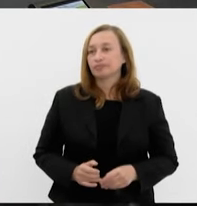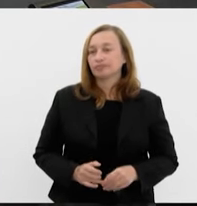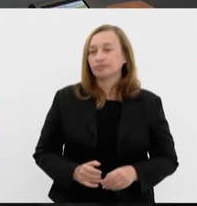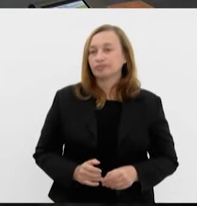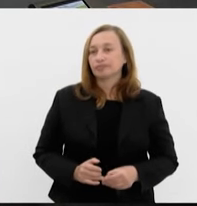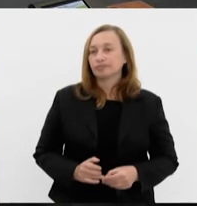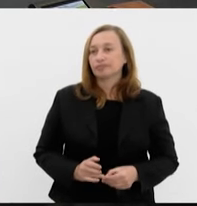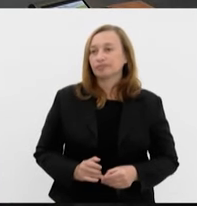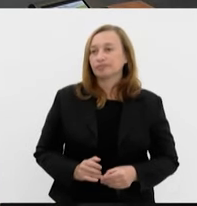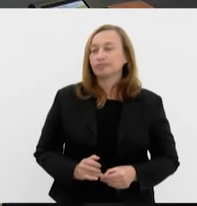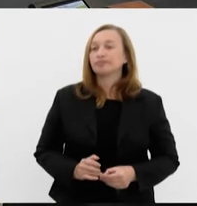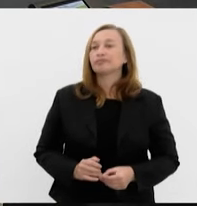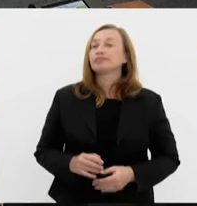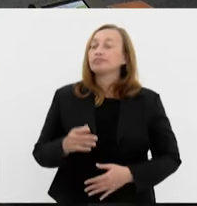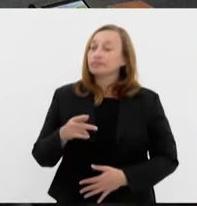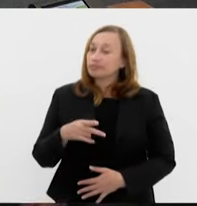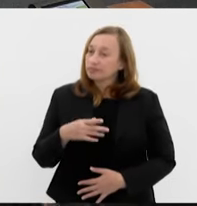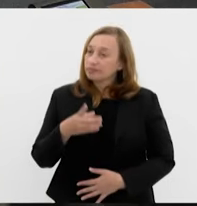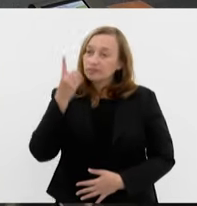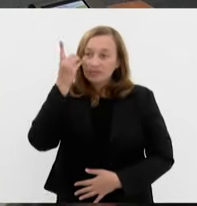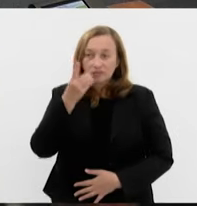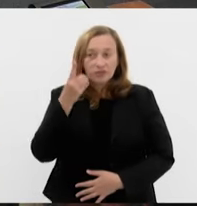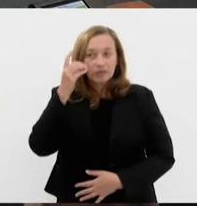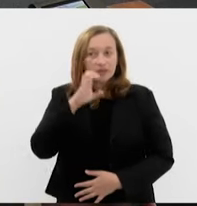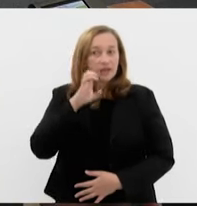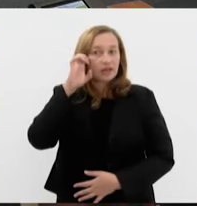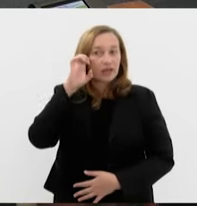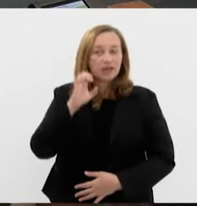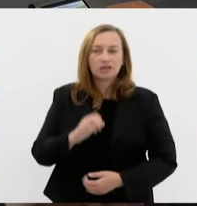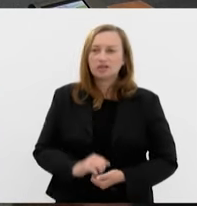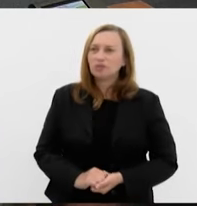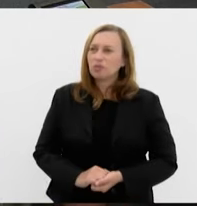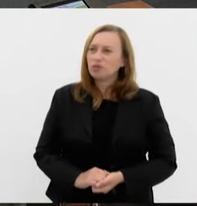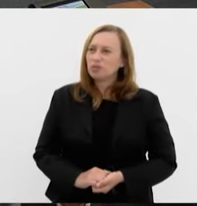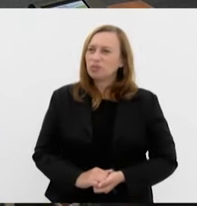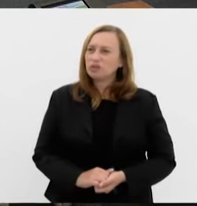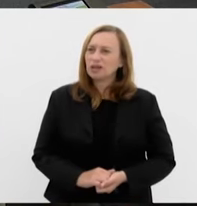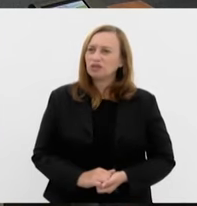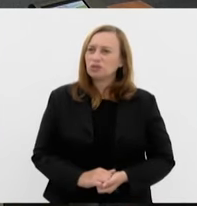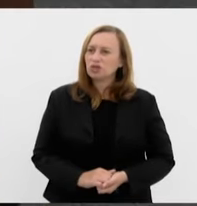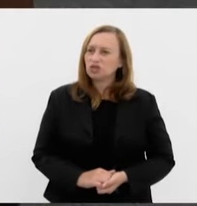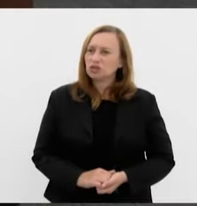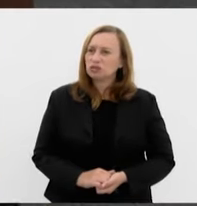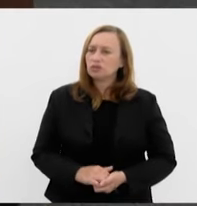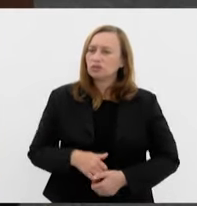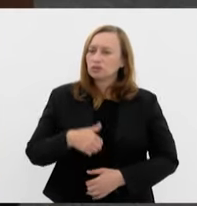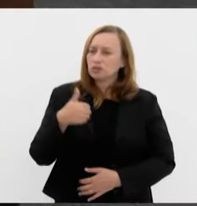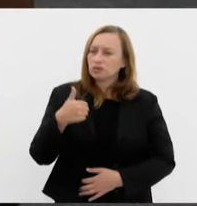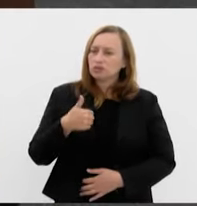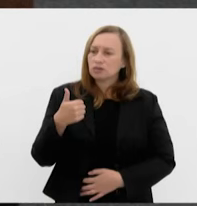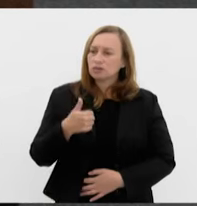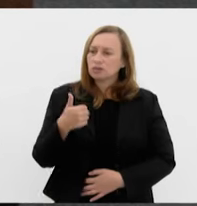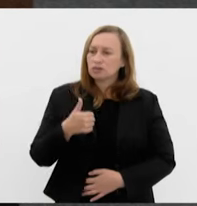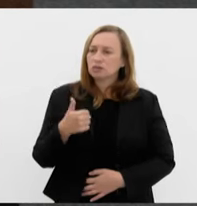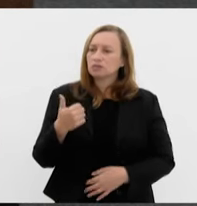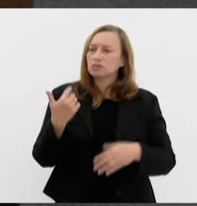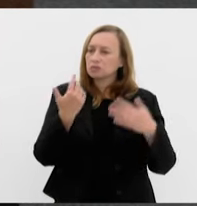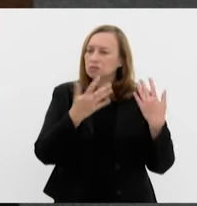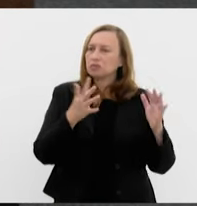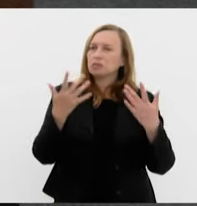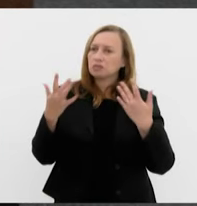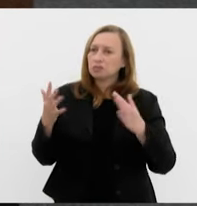passado com a palavra Nossa deputada eroto pode falar primeiro queria parabenizar